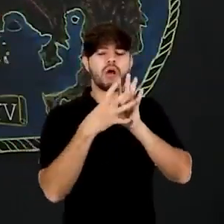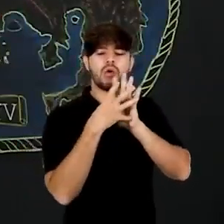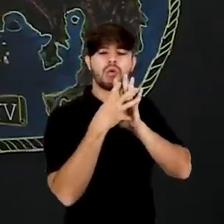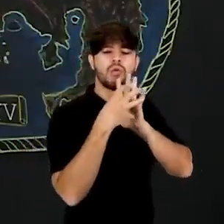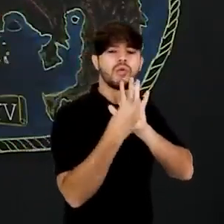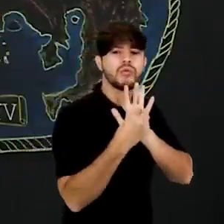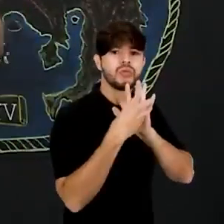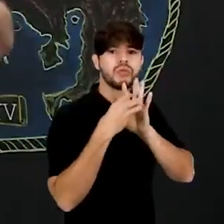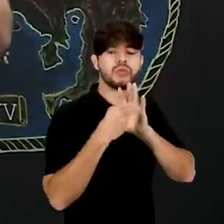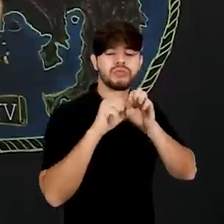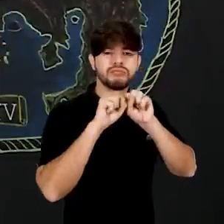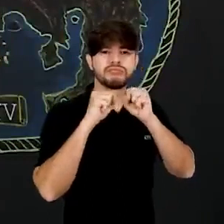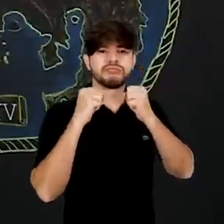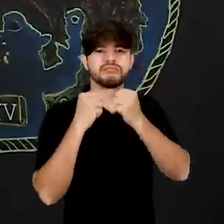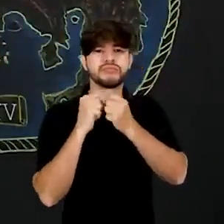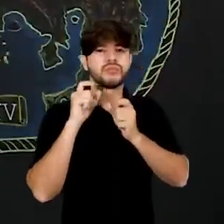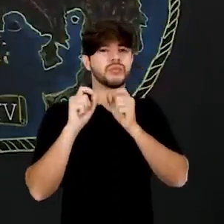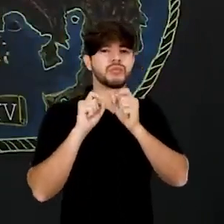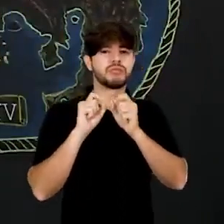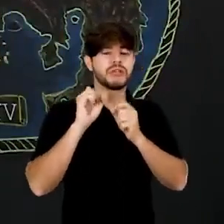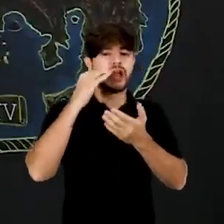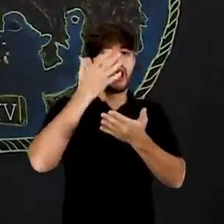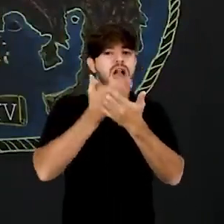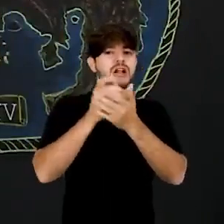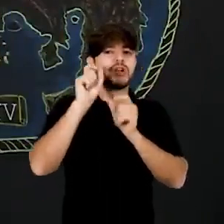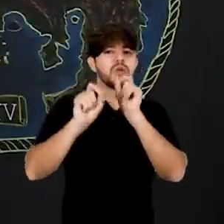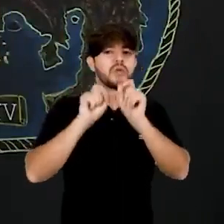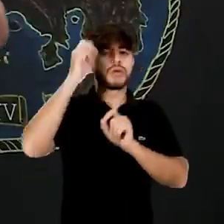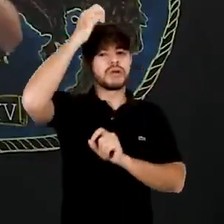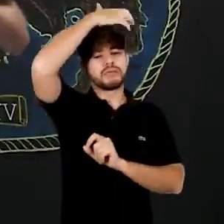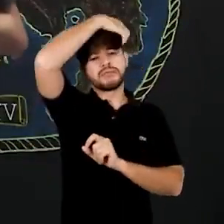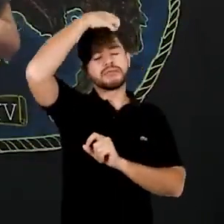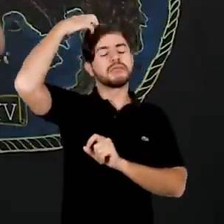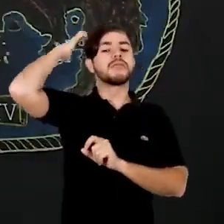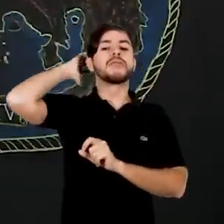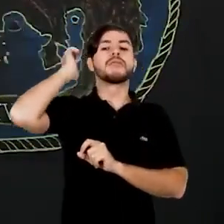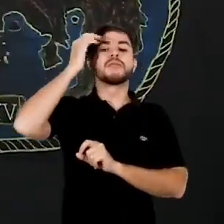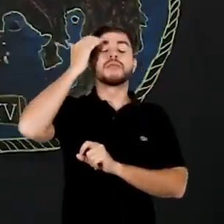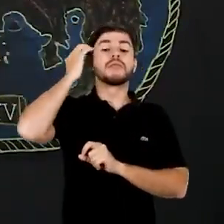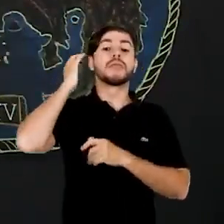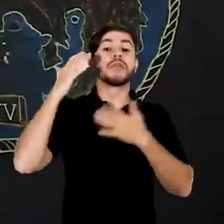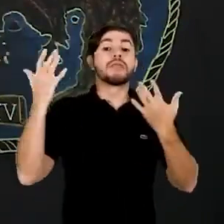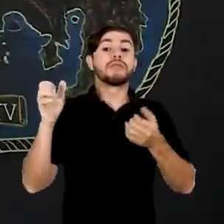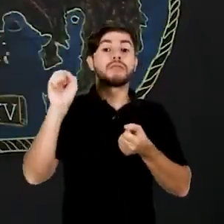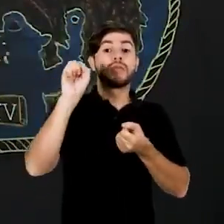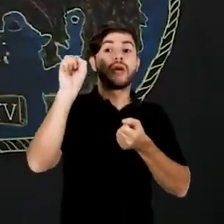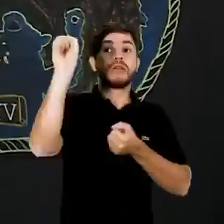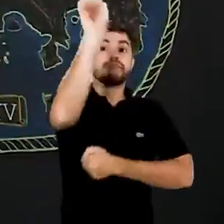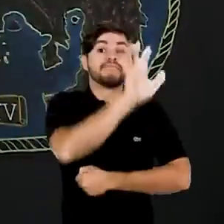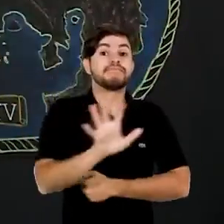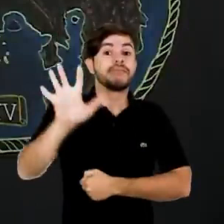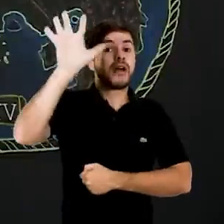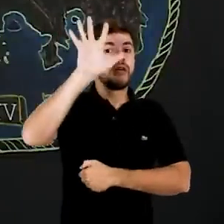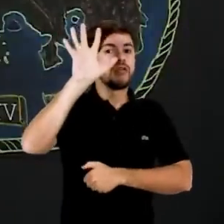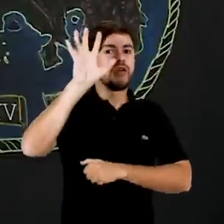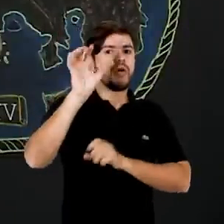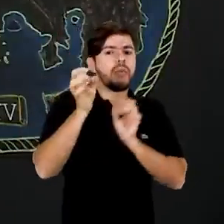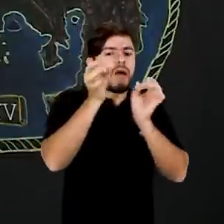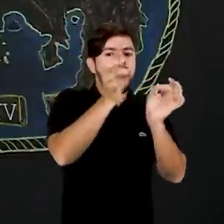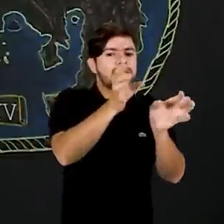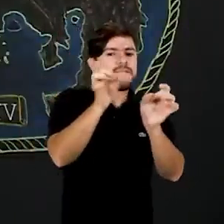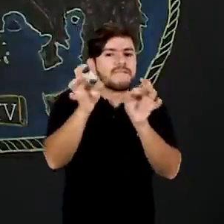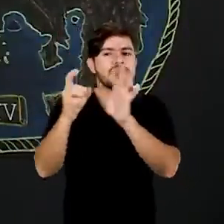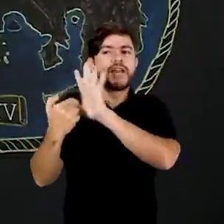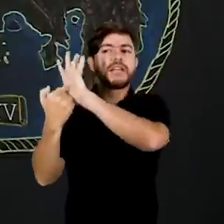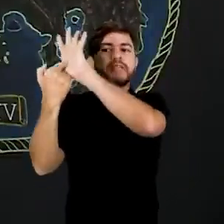sociedade que se acredita ao certo. Então, repara, quando a Europa vende imagens onde ela é o centro, quando eu digo vende,